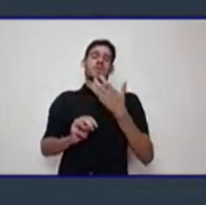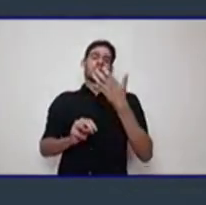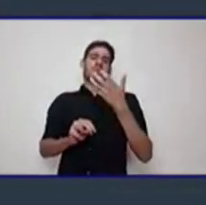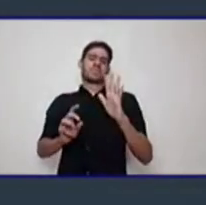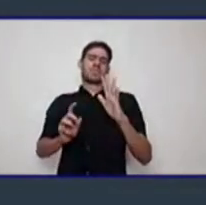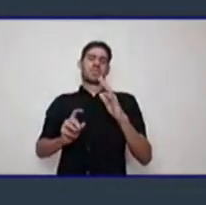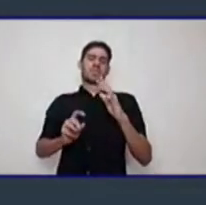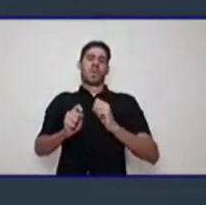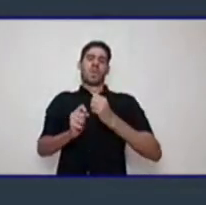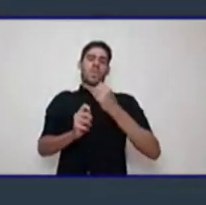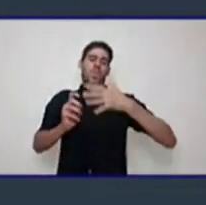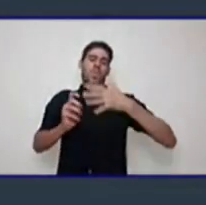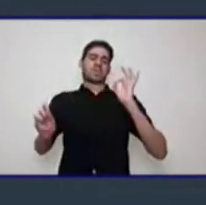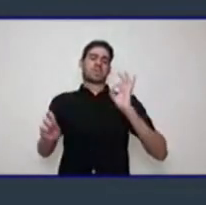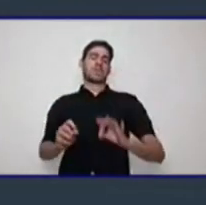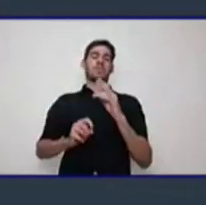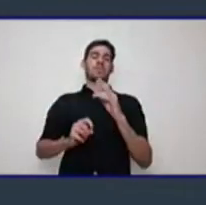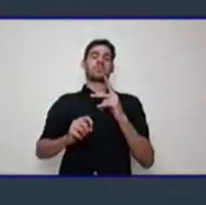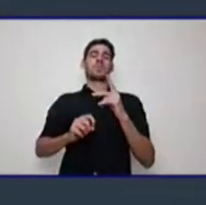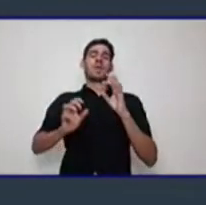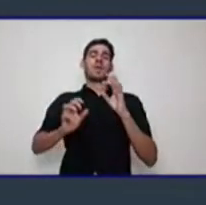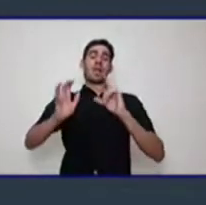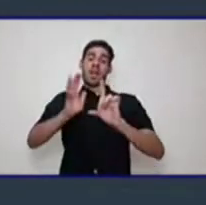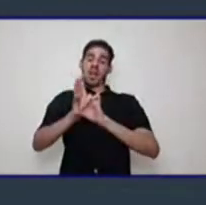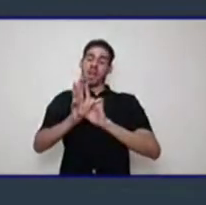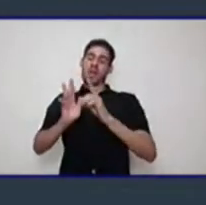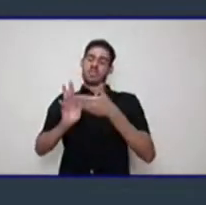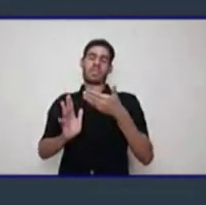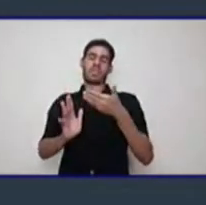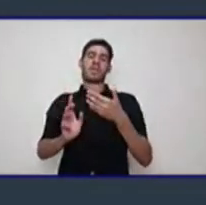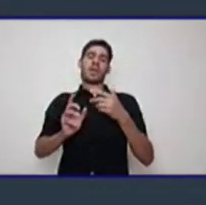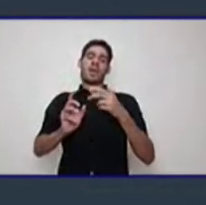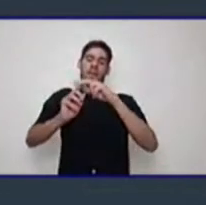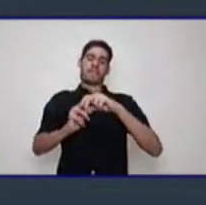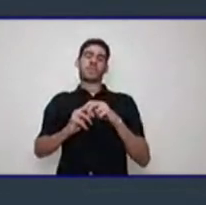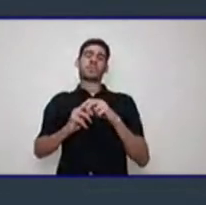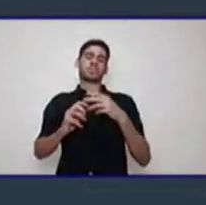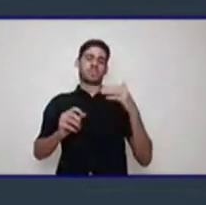expressa e específica previsão legal. Essa é a razão, ministro Tarcísio.